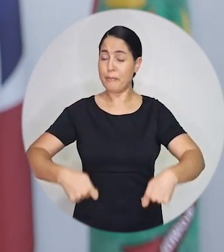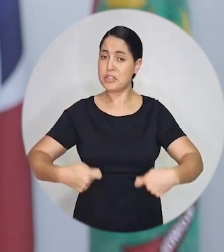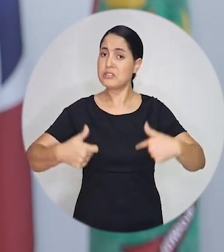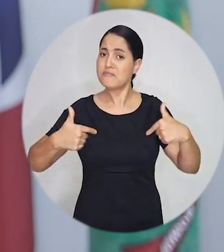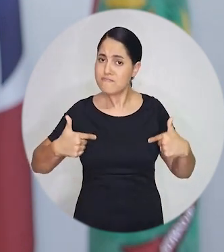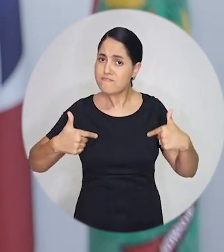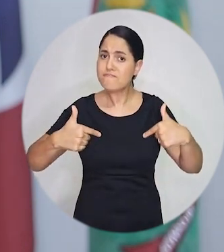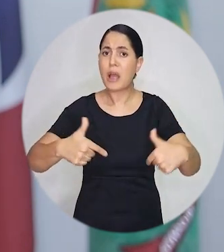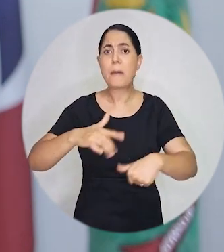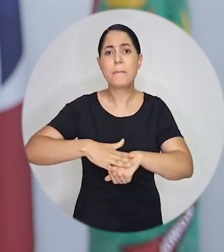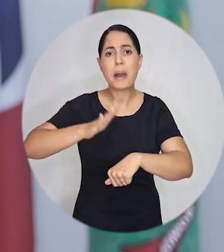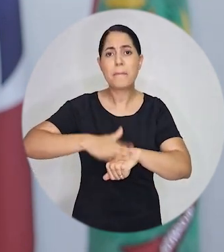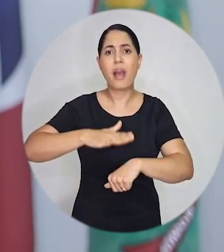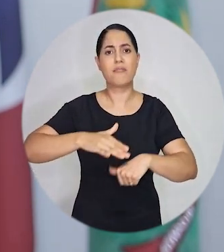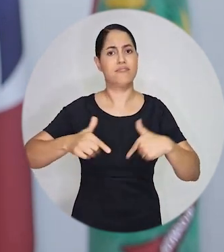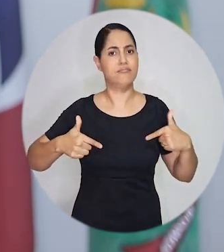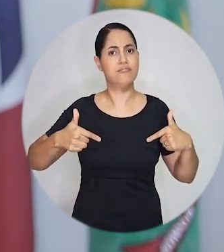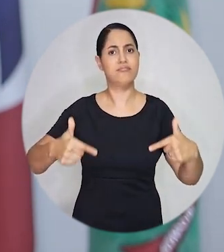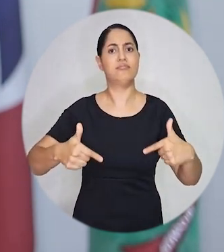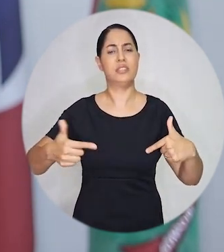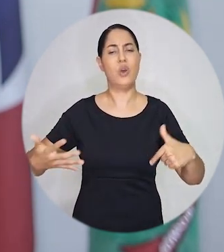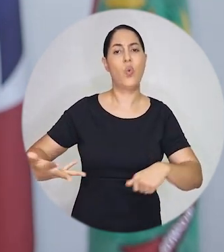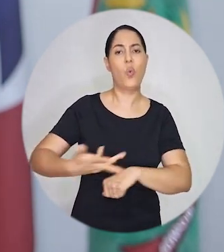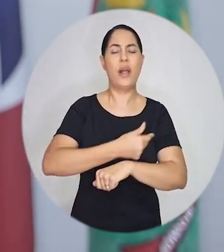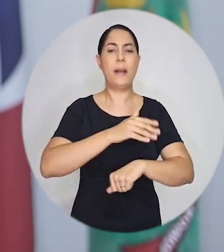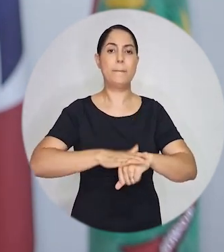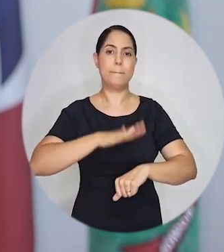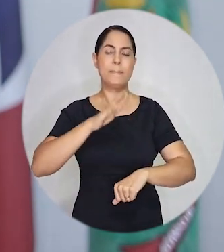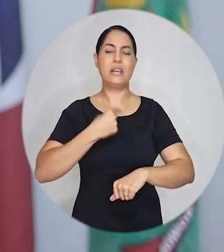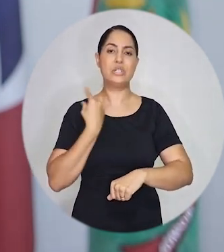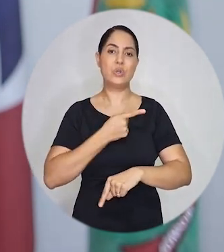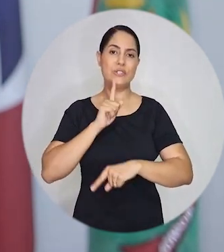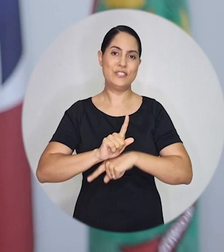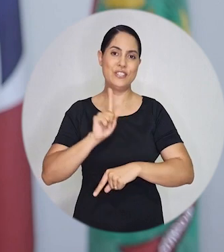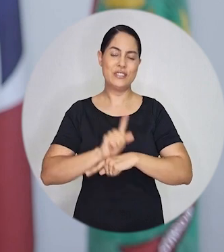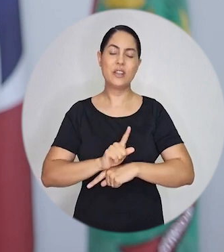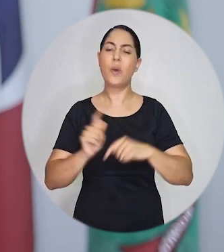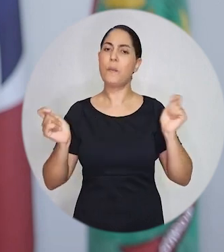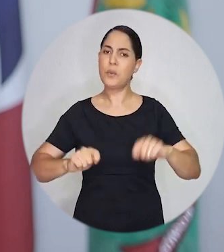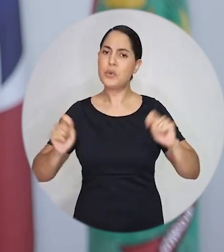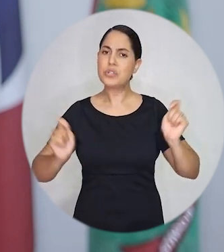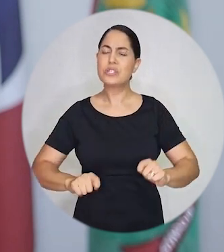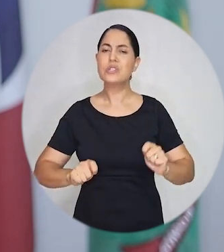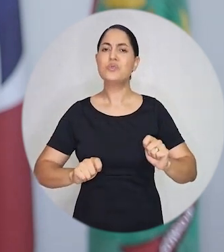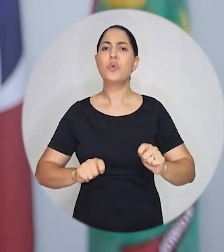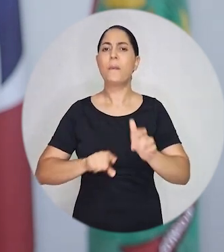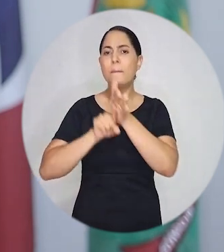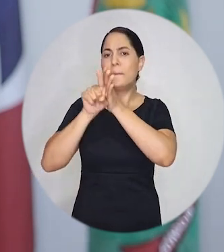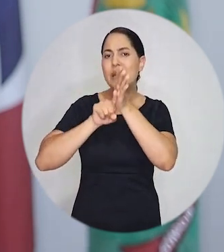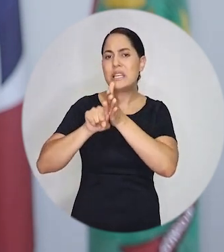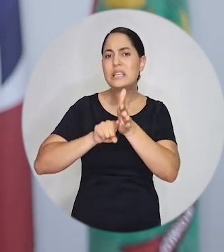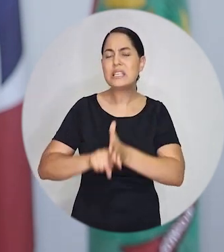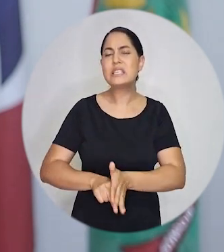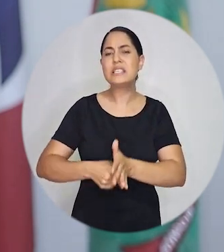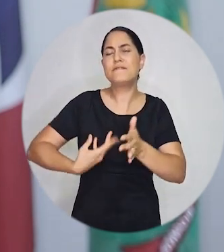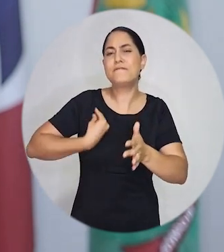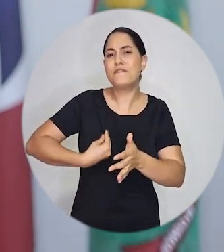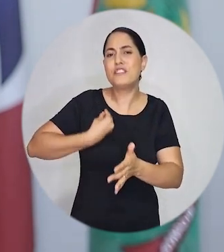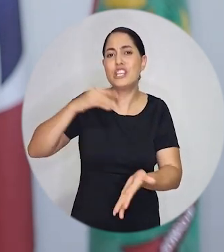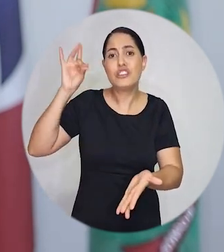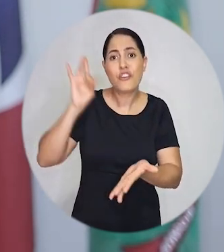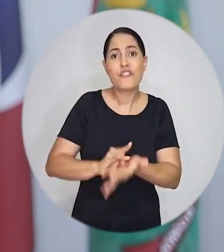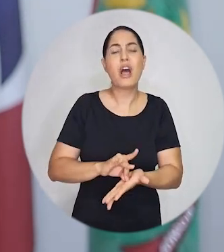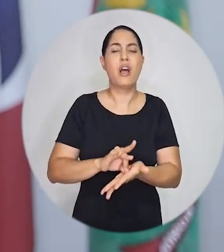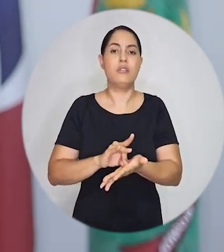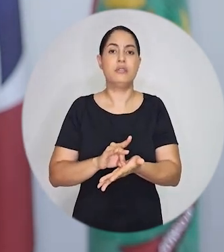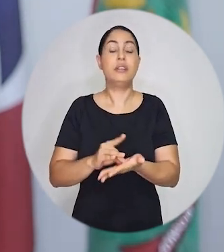nós tenhamos cada vez mais eficiência na gestão, que nós tenhamos condições de ter uma pesquisa que traga